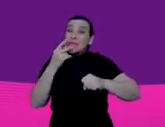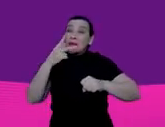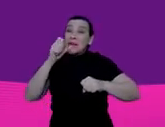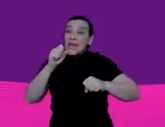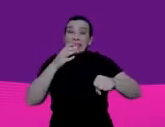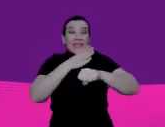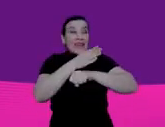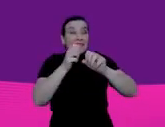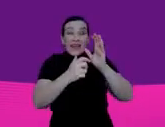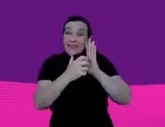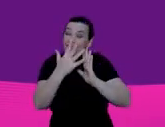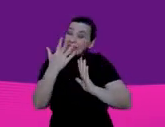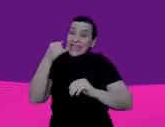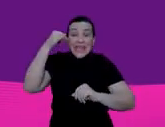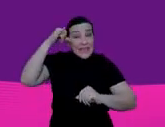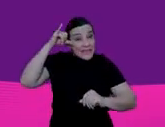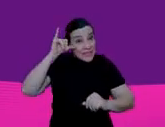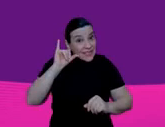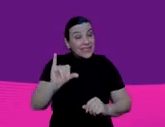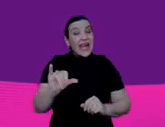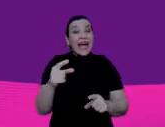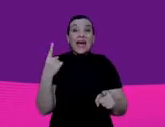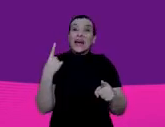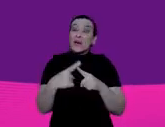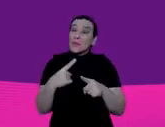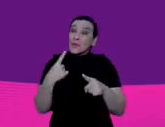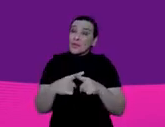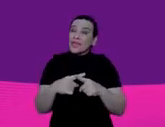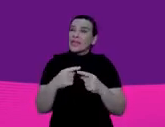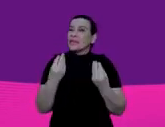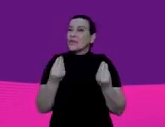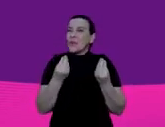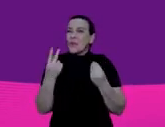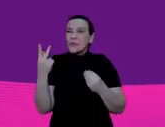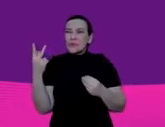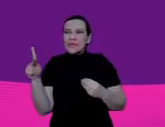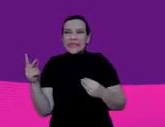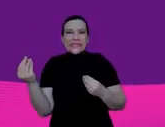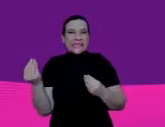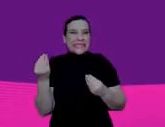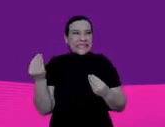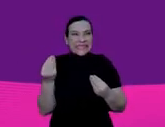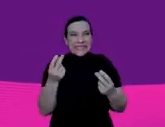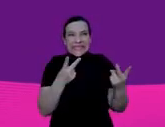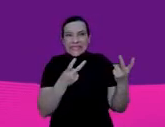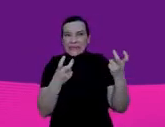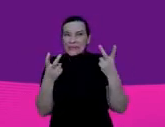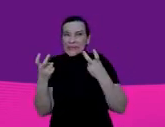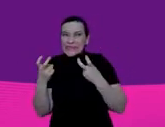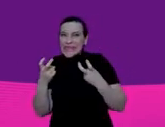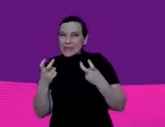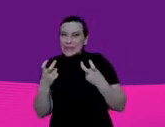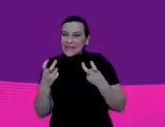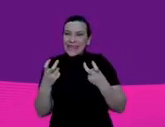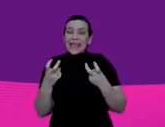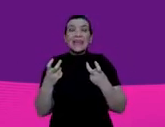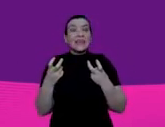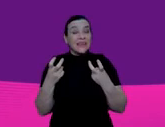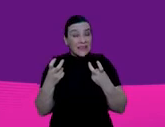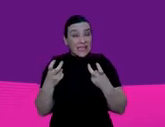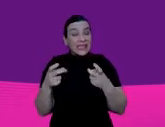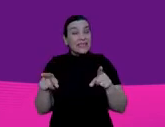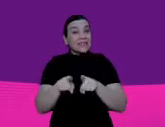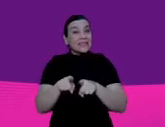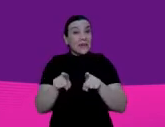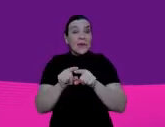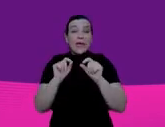porque isso também impacta na sua percepção de qualidade da assistência. e usar as internações de uma maneira assertiva para